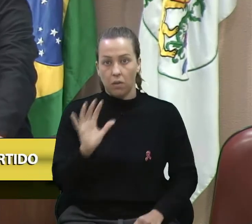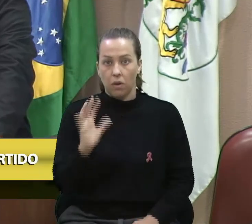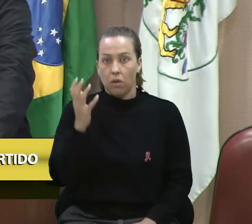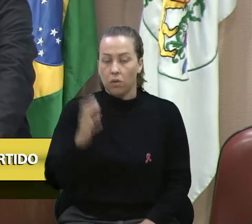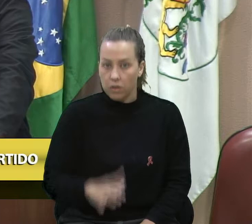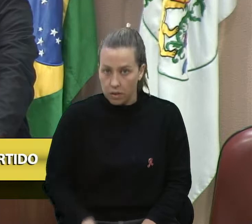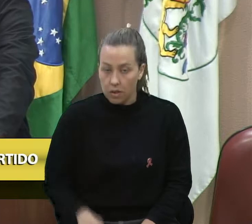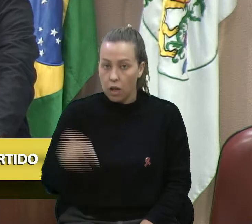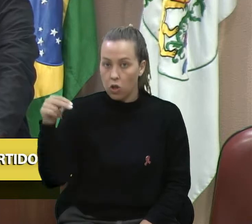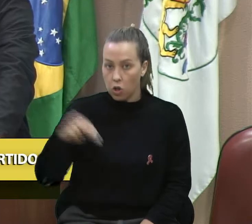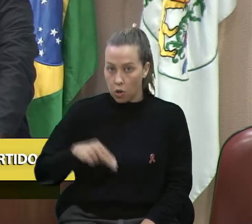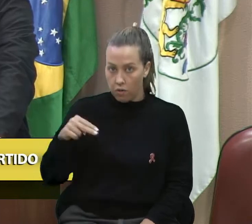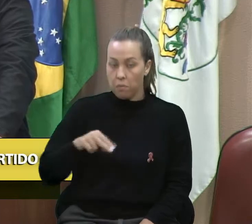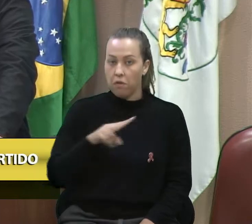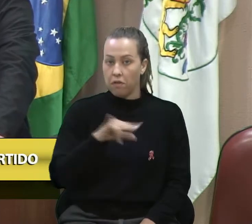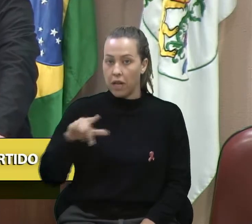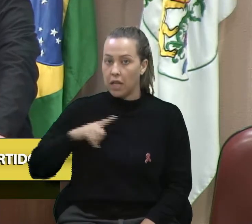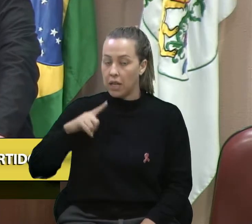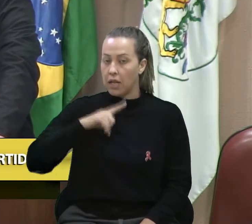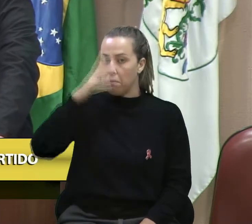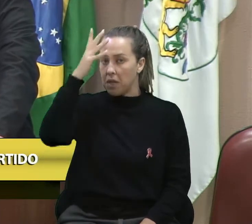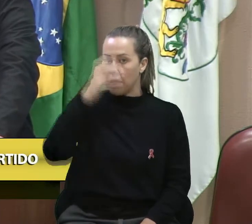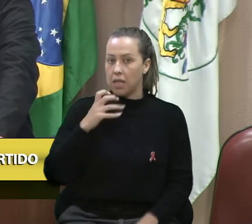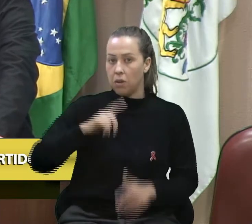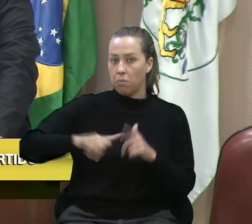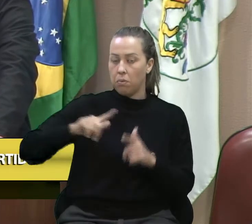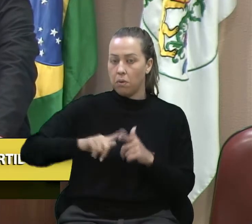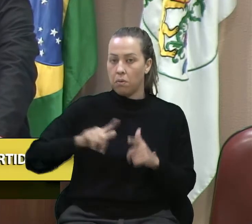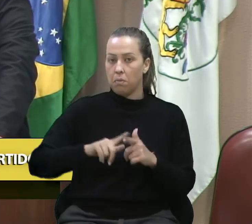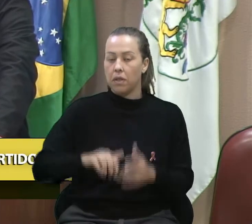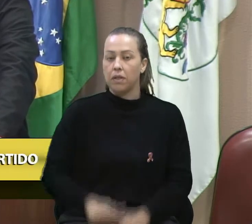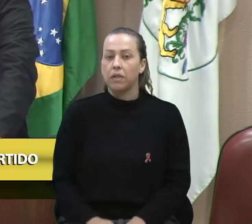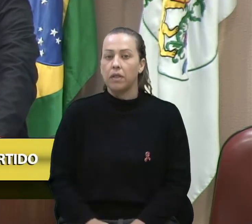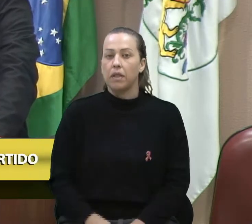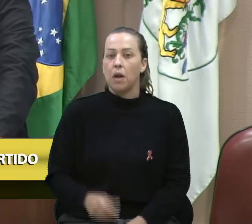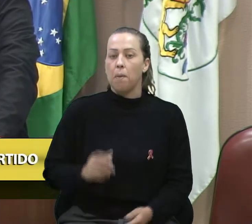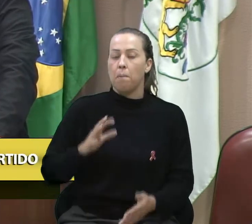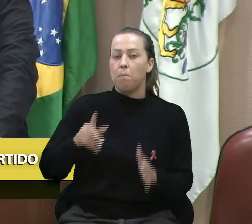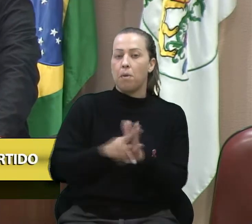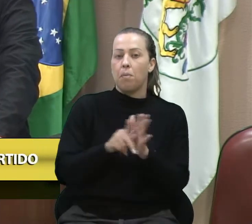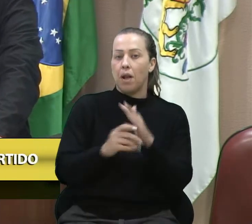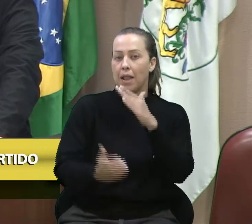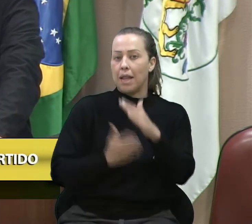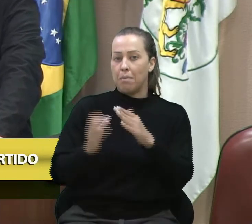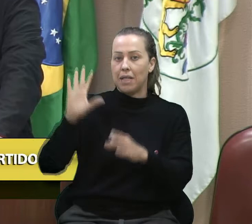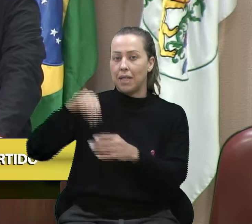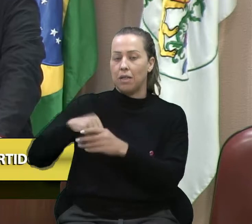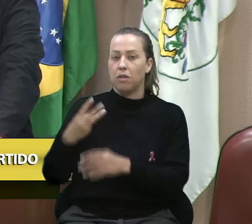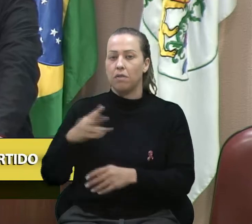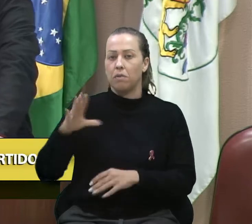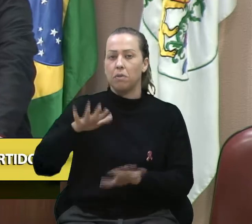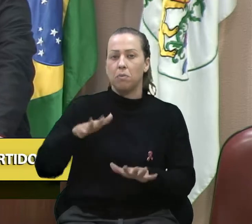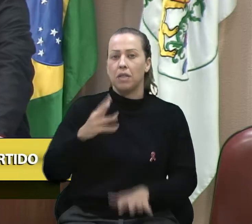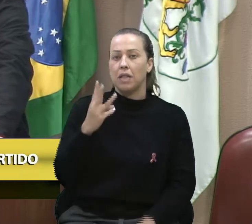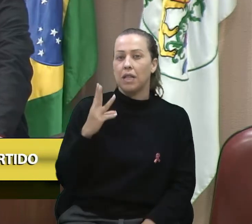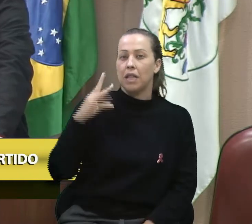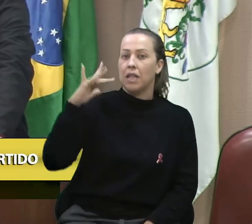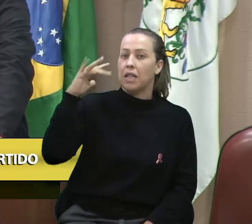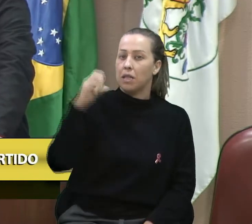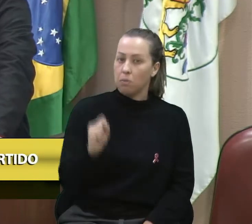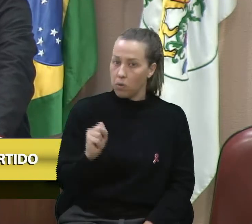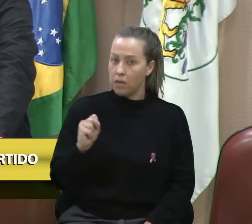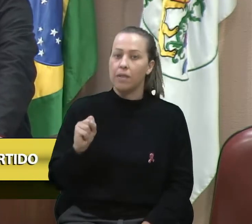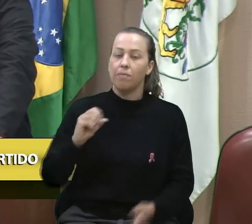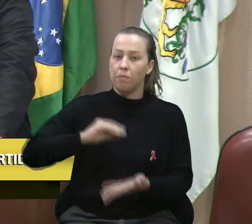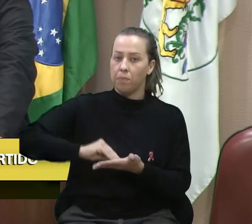princípio, em novembro, a gente vai ter um problema mais sério da questão do equilíbrio financeiro da empresa. Ele falou em torno de 3 milhões de